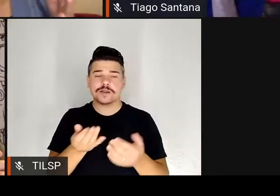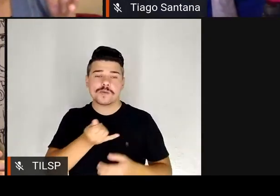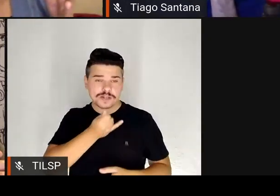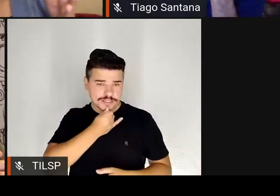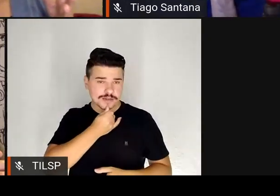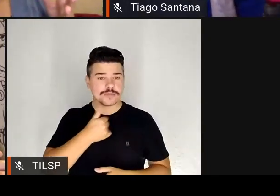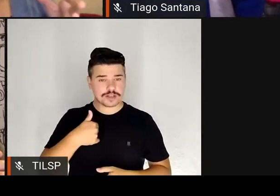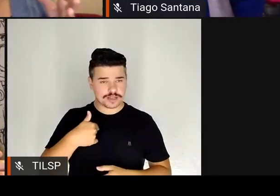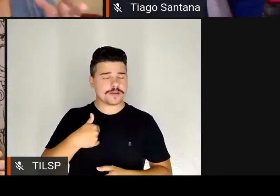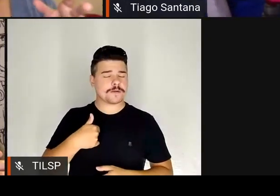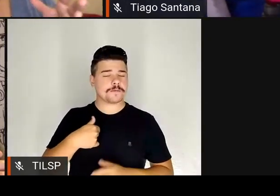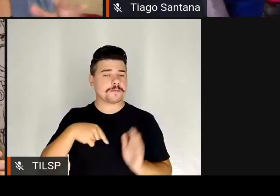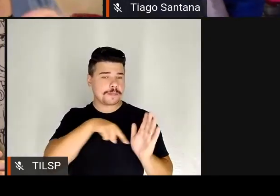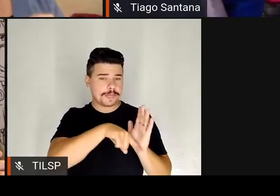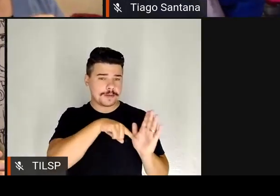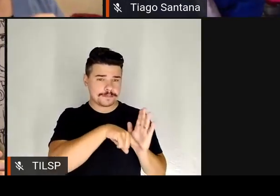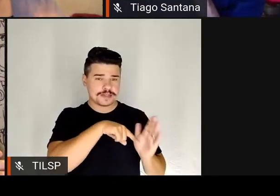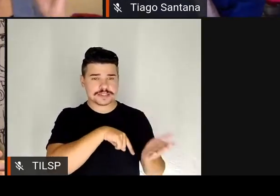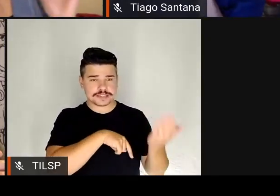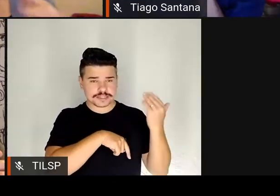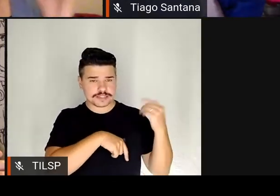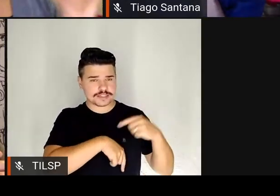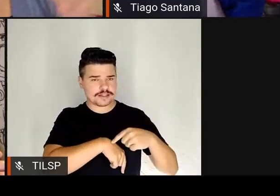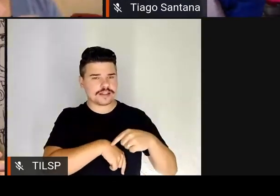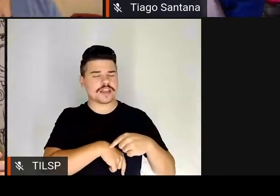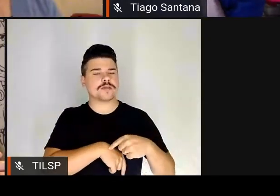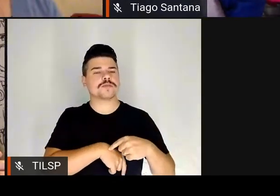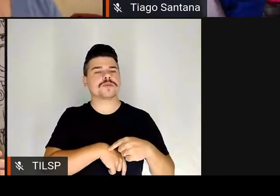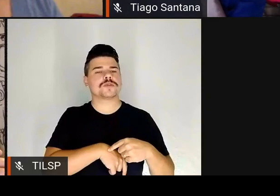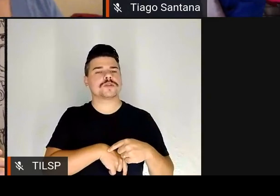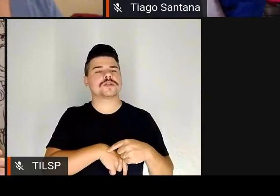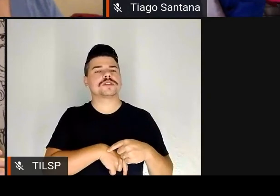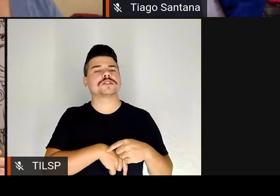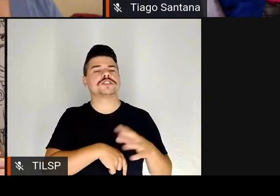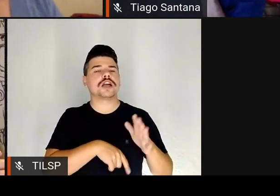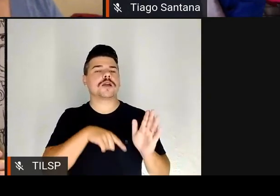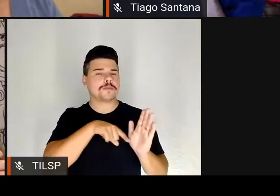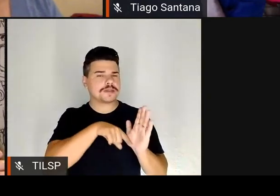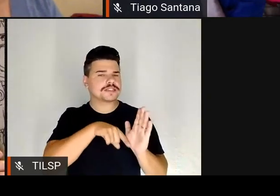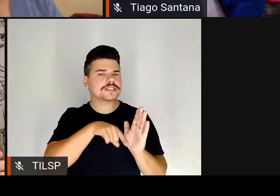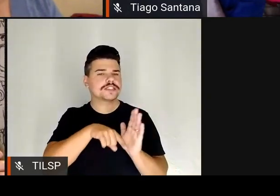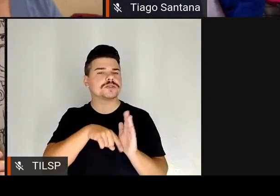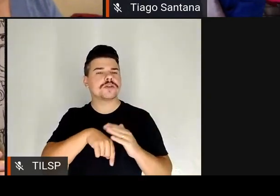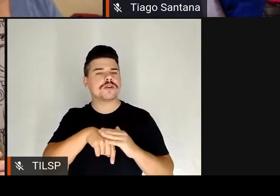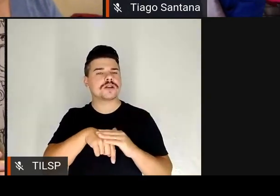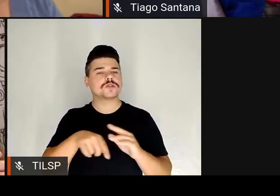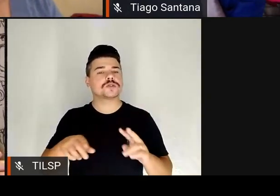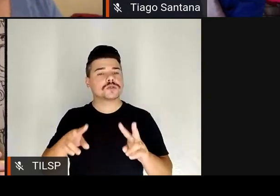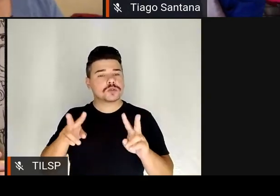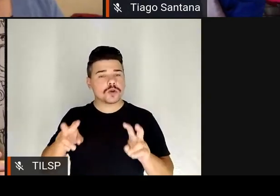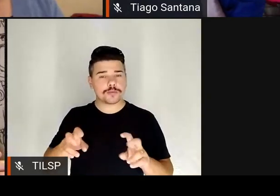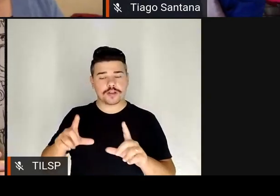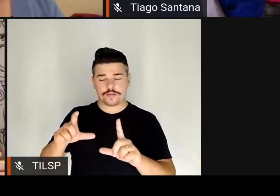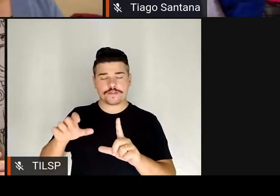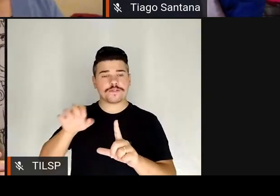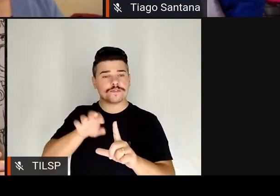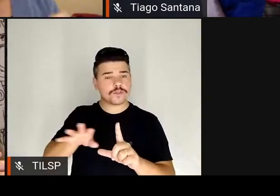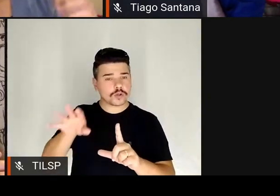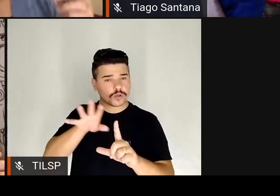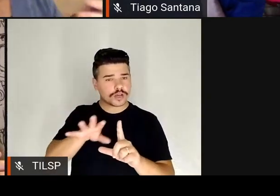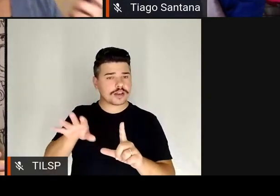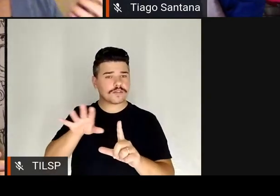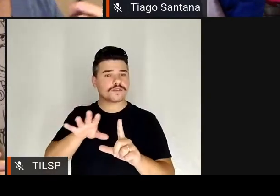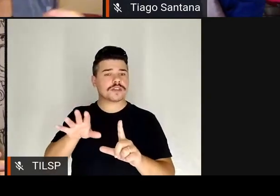só para dar um exemplo, a minha pesquisa mais recente agora, é, uma das, das pesquisas que eu tenho feito é sobre